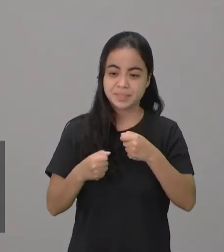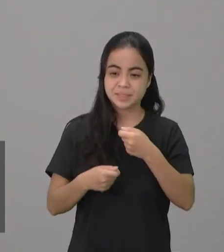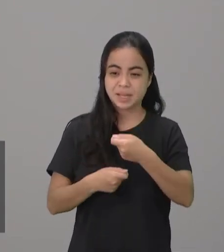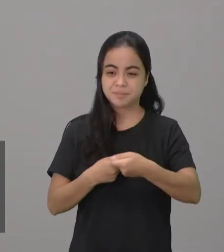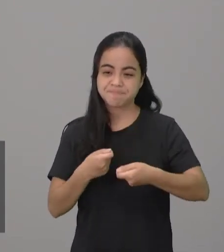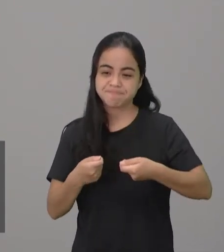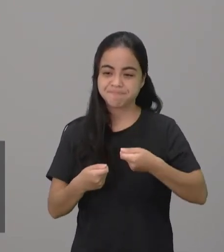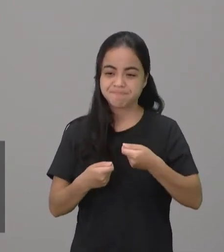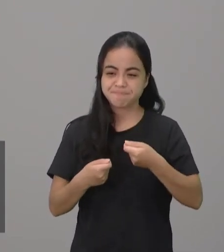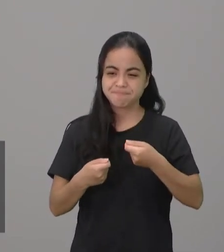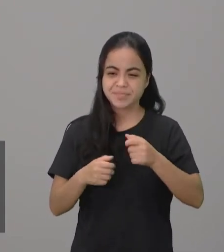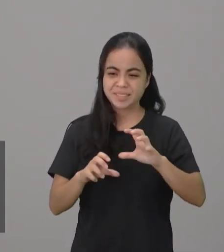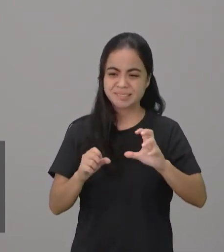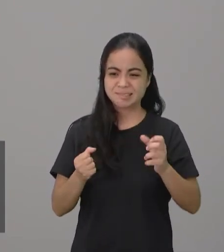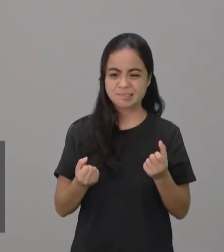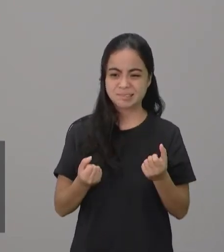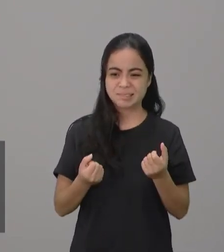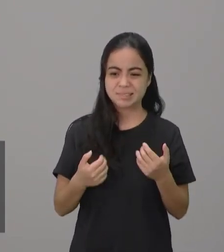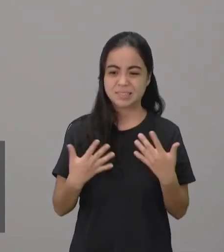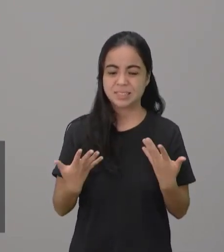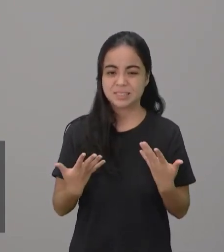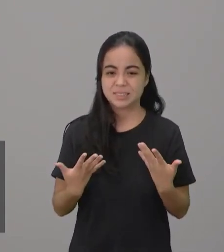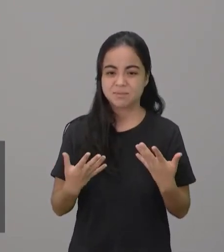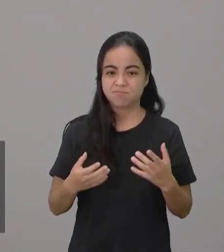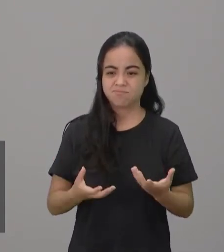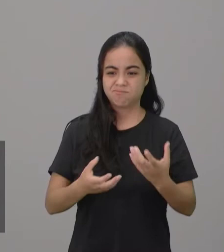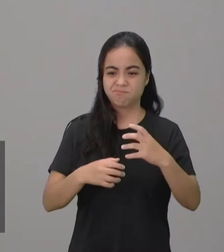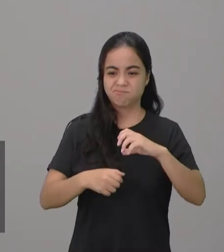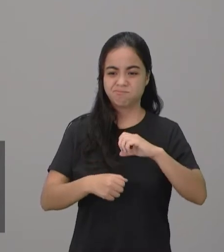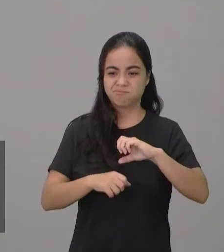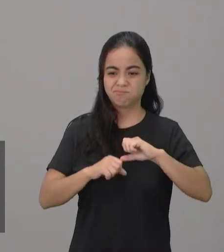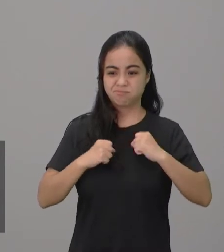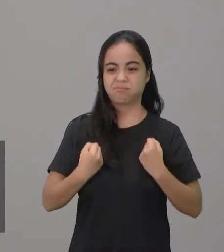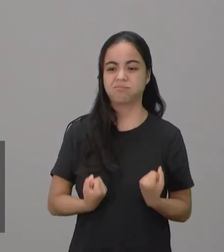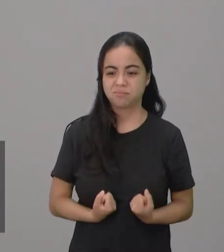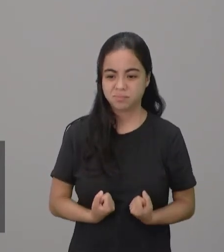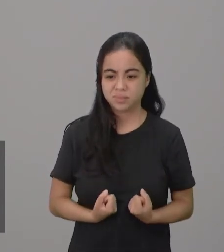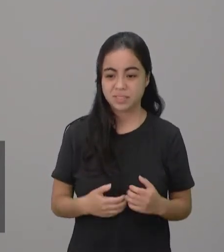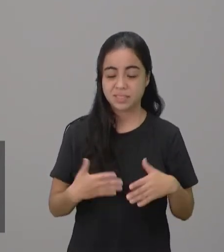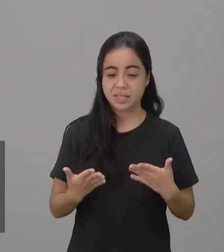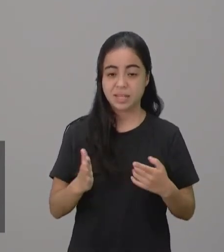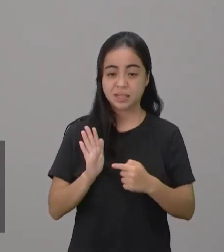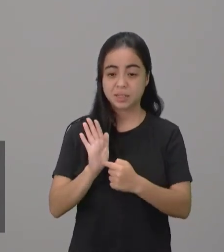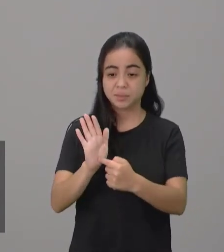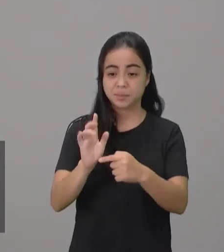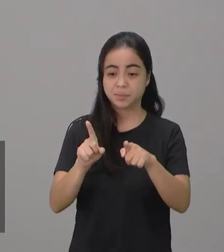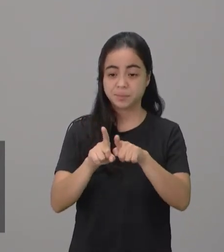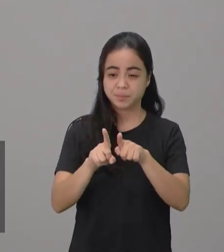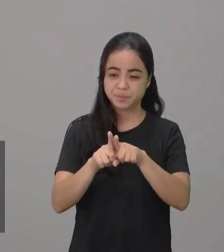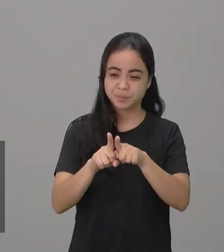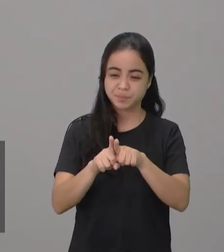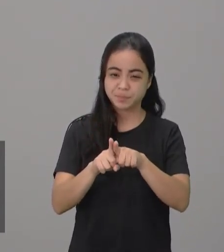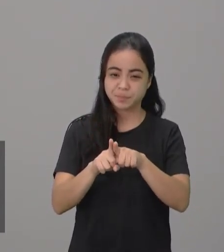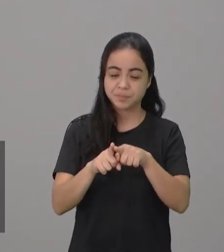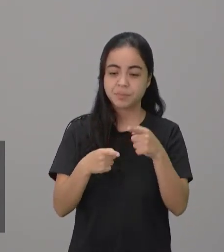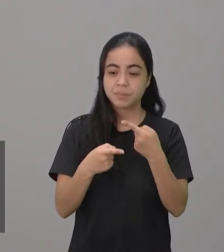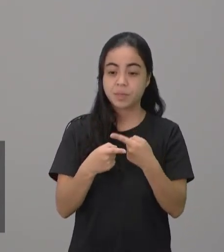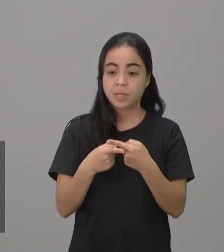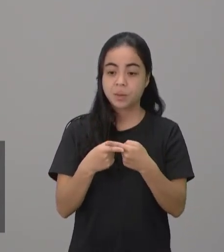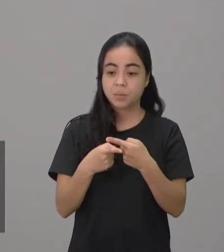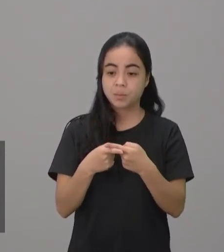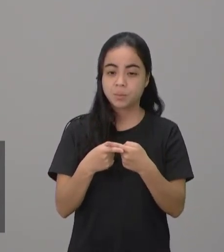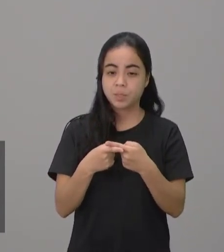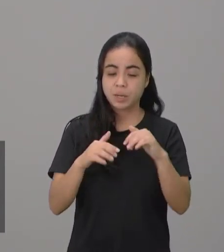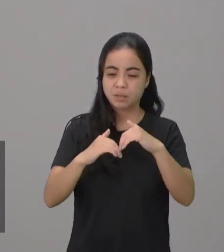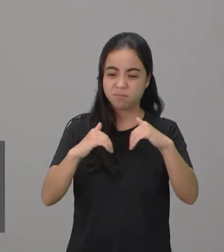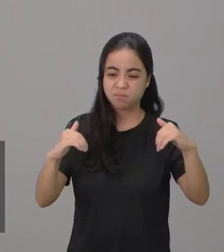destruir? Daí a questão de uma autodestruição. E evidencia um outro problema, que é justamente por que então essa